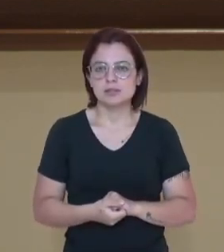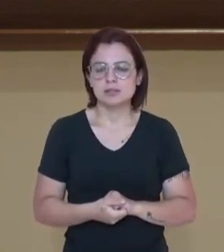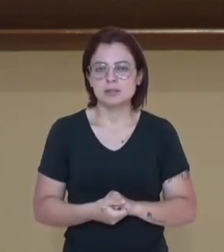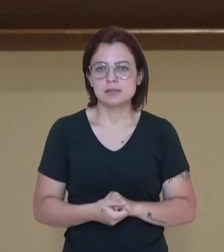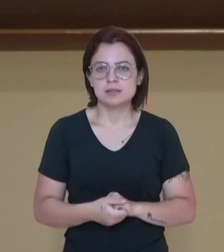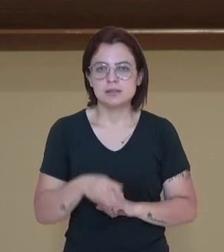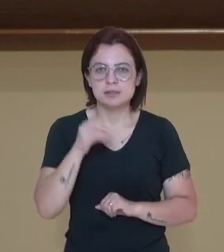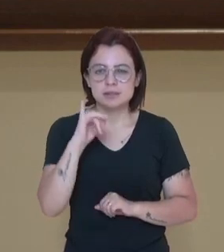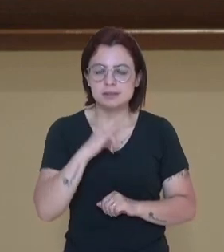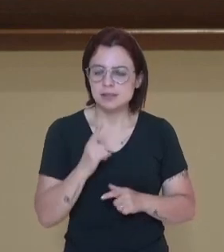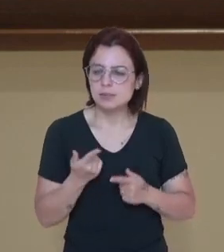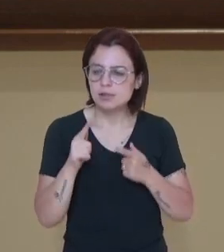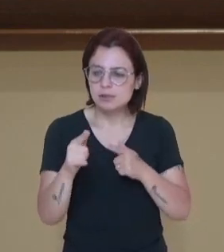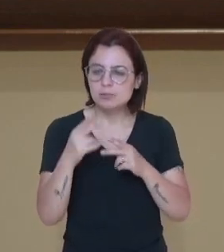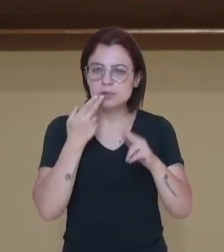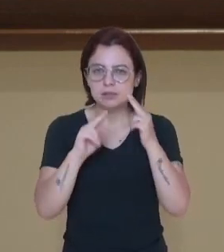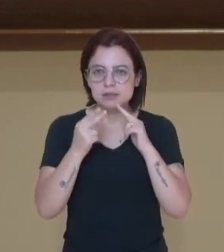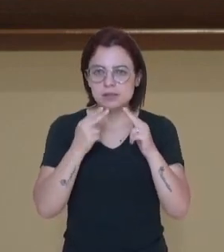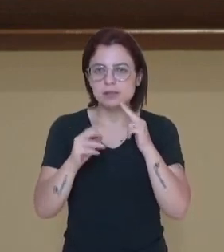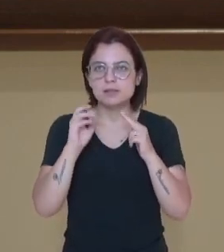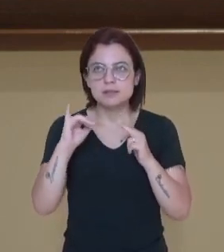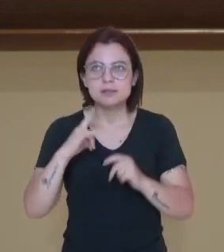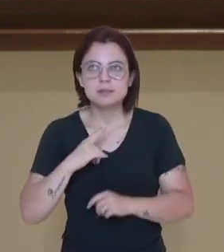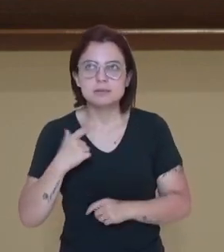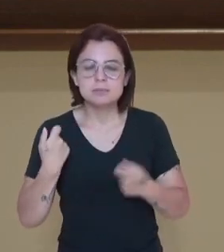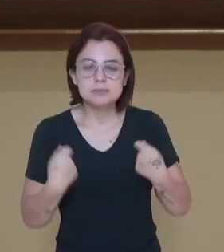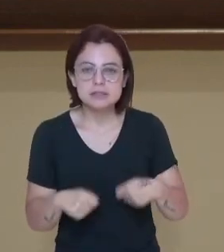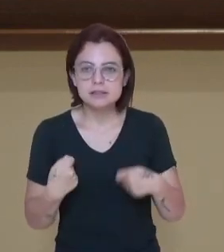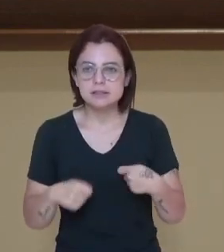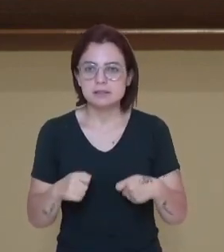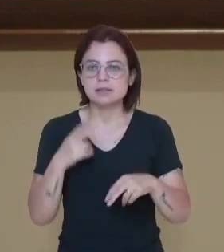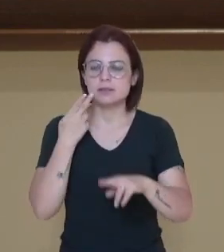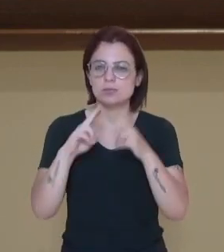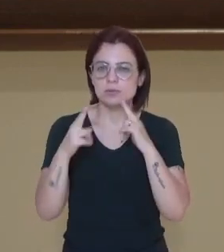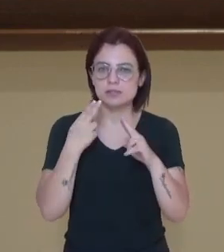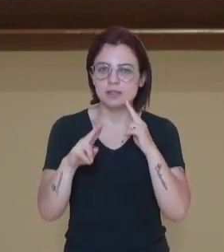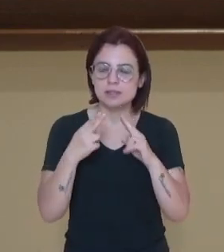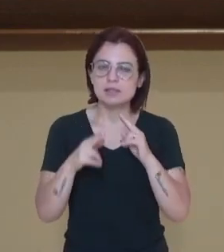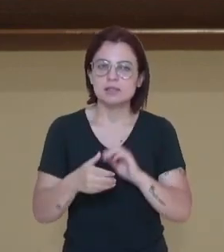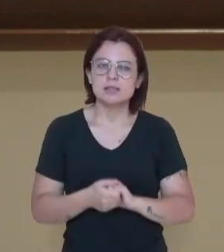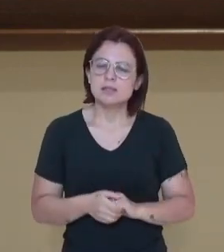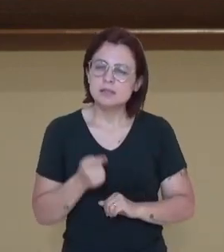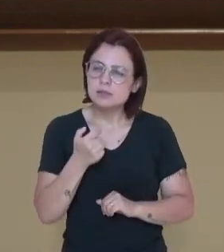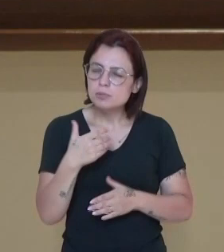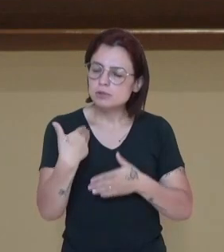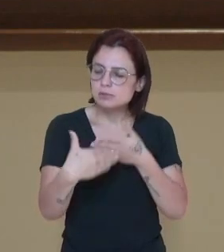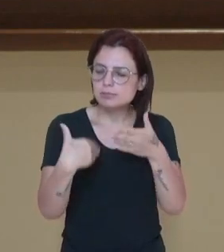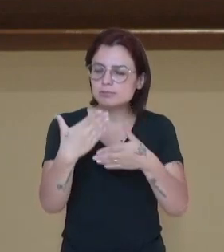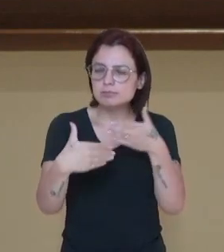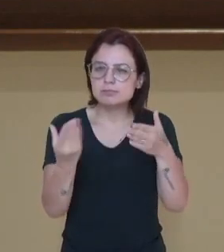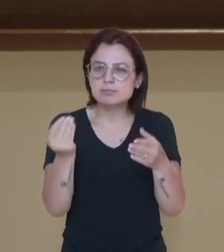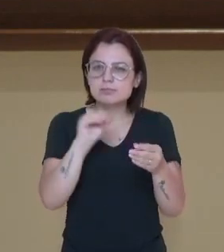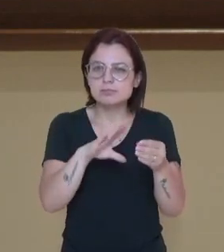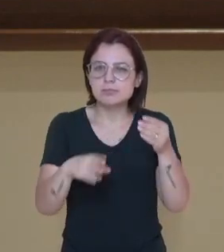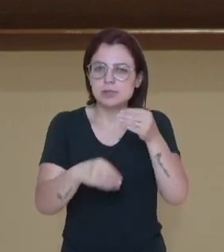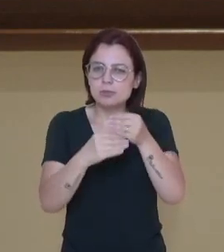provoca musicalidade ou há essa necessidade, o que é musicalidade, e aos poucos ir agregando